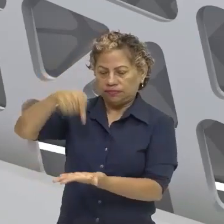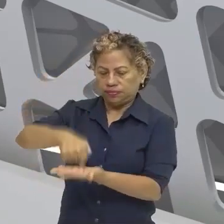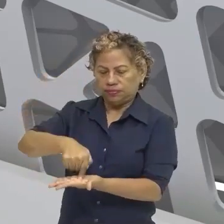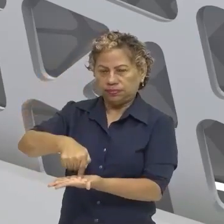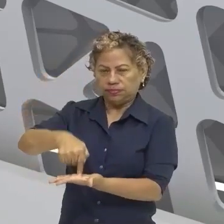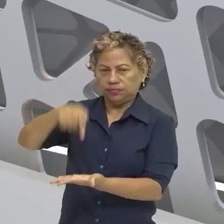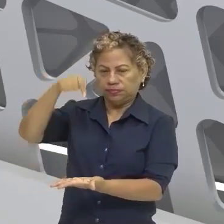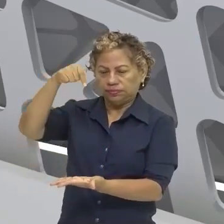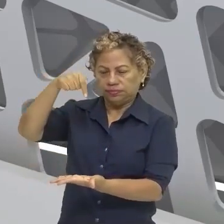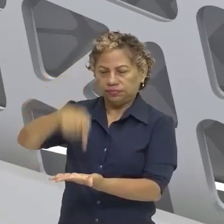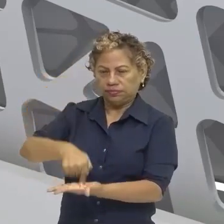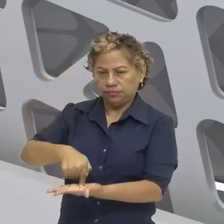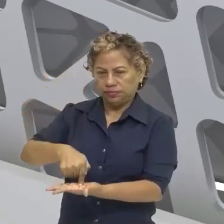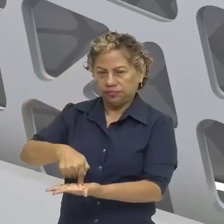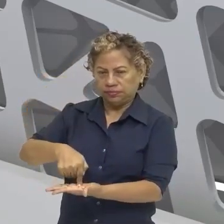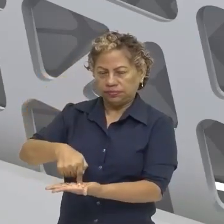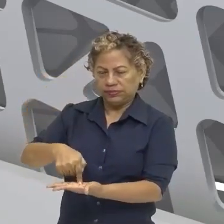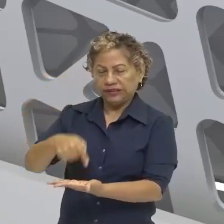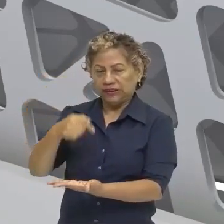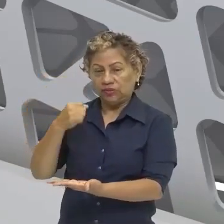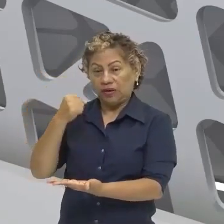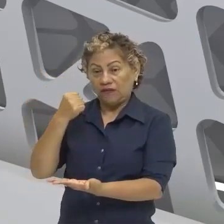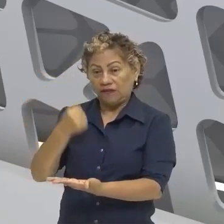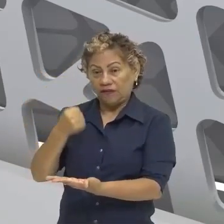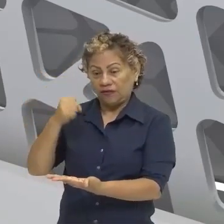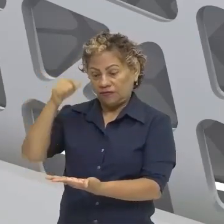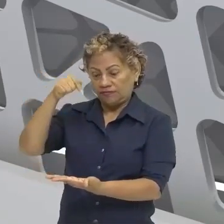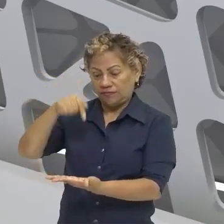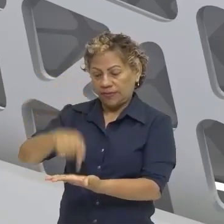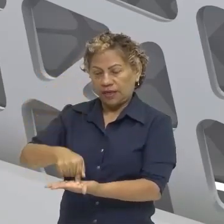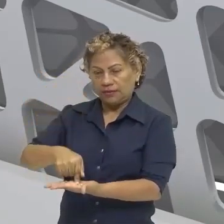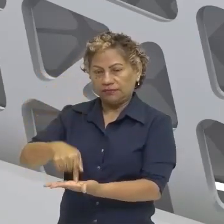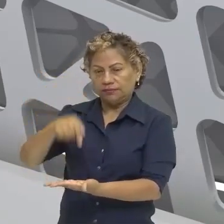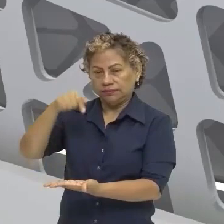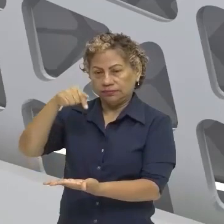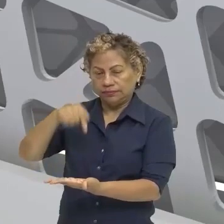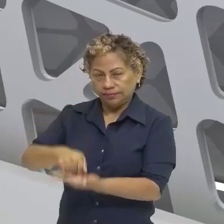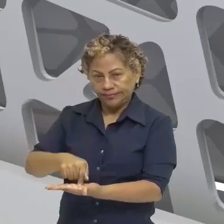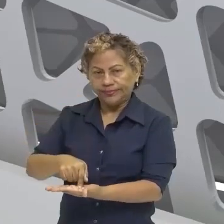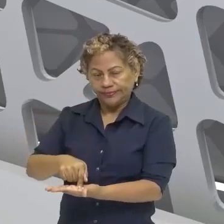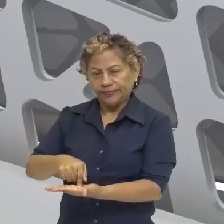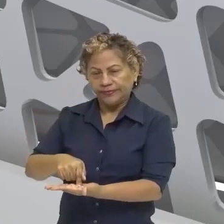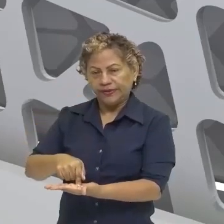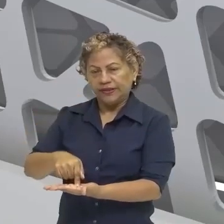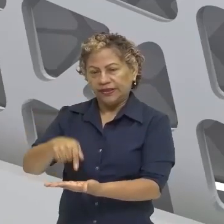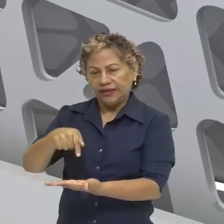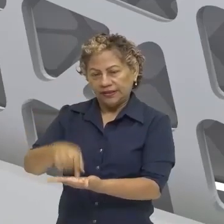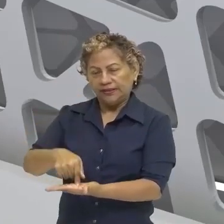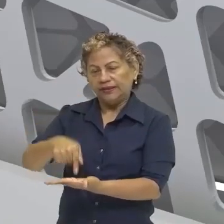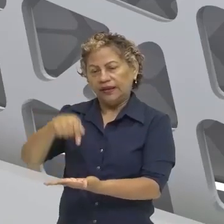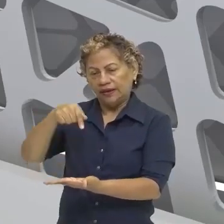martelo aplica sobre ela uma força que, por sua vez, realiza um trabalho